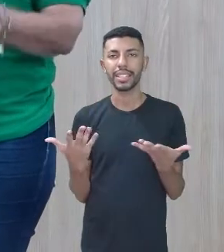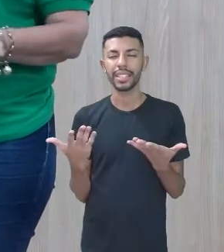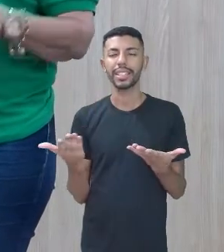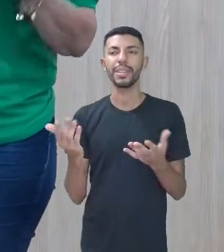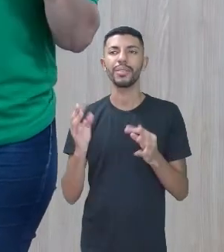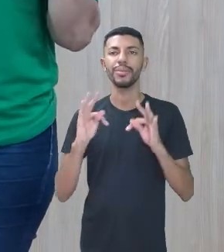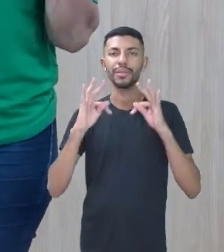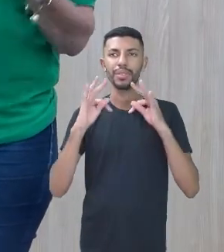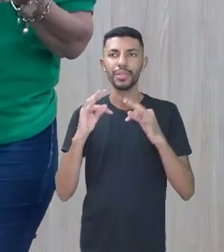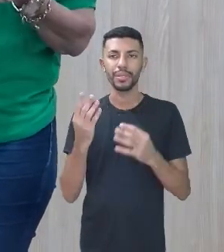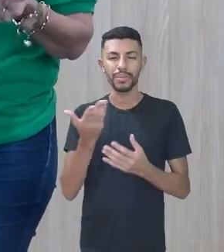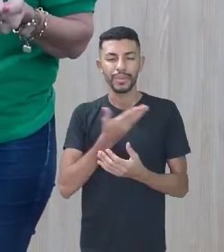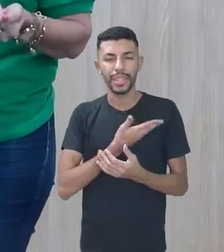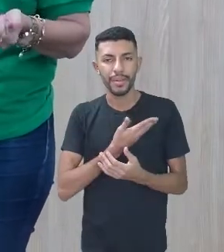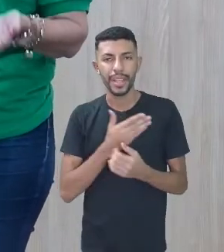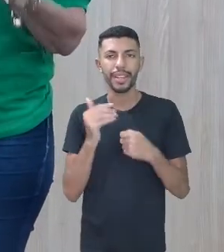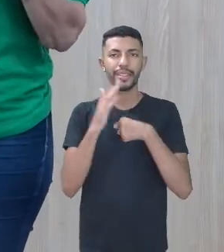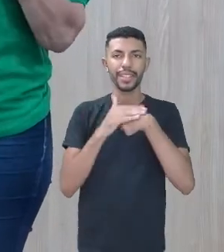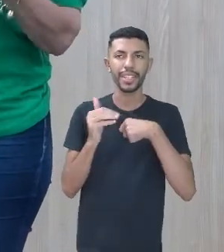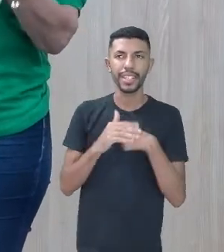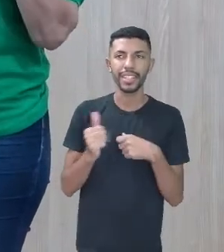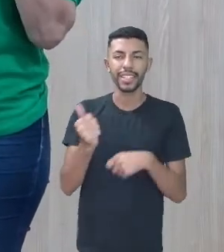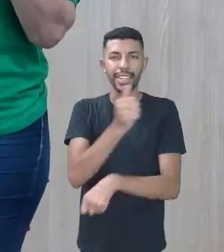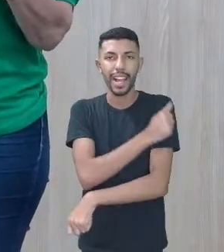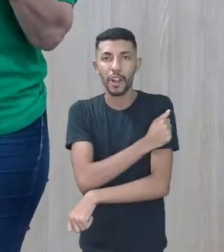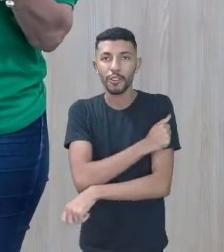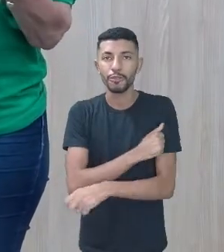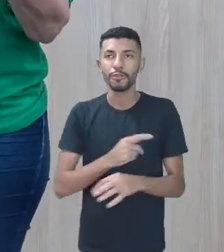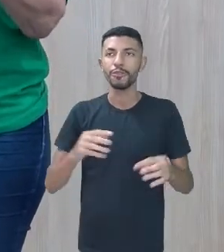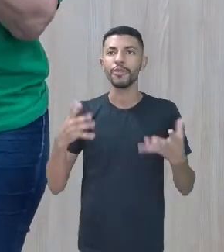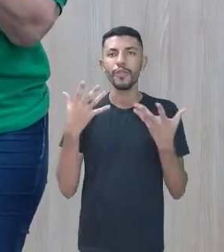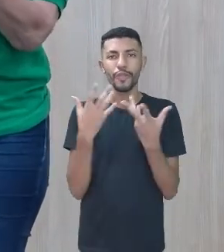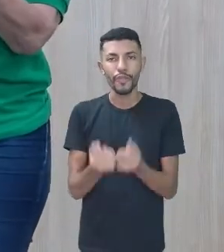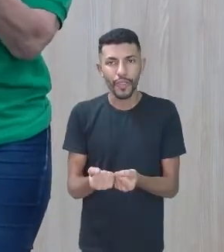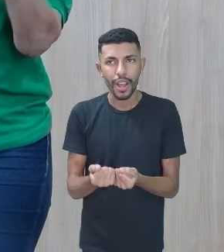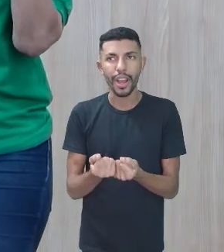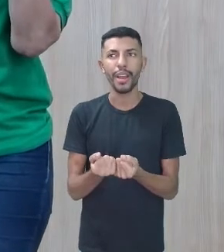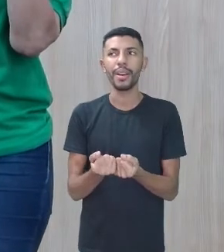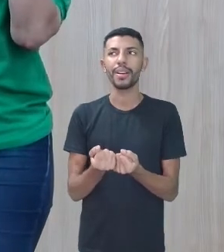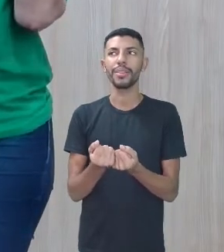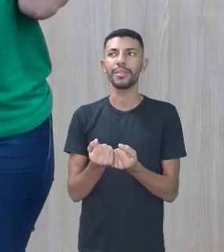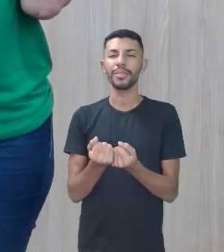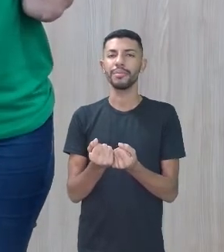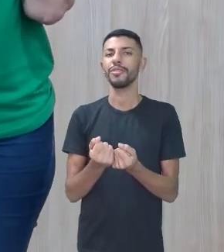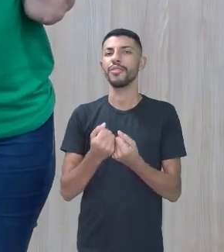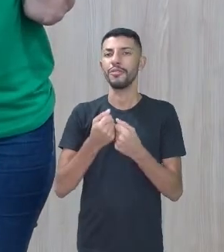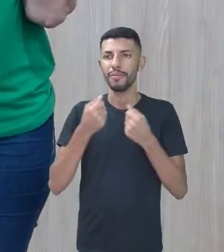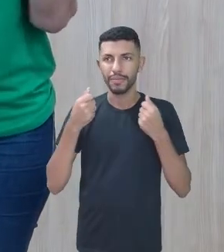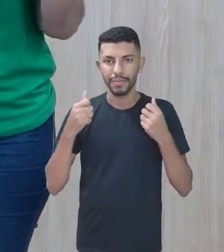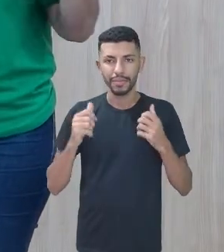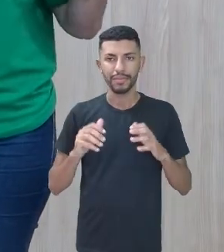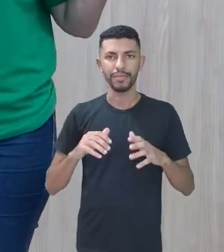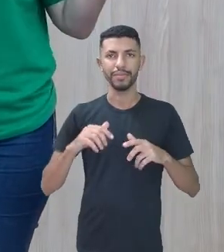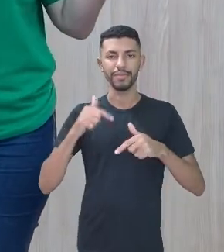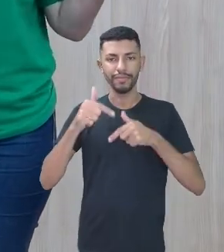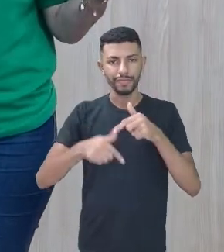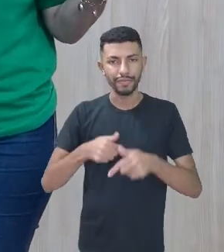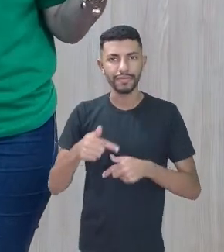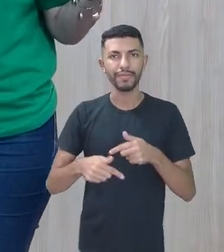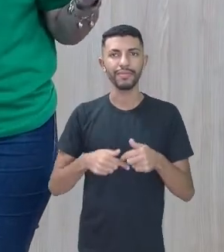meus queridos, meus alunos, mãos na massa, né? Mãozinha na massa e